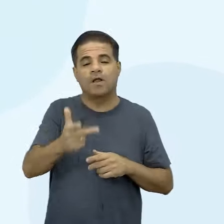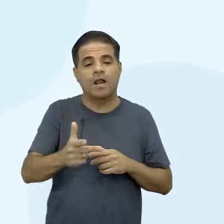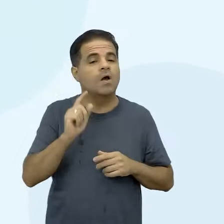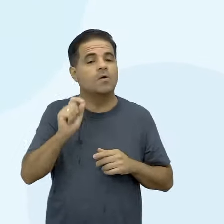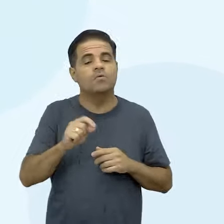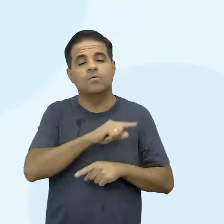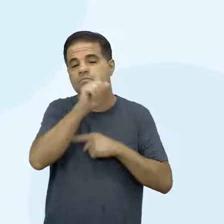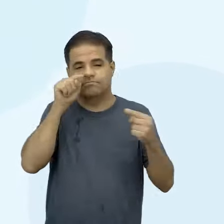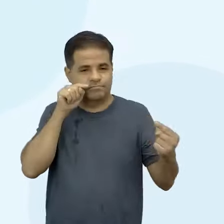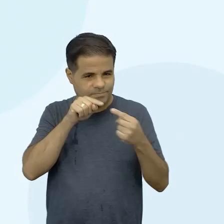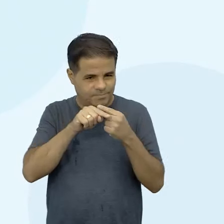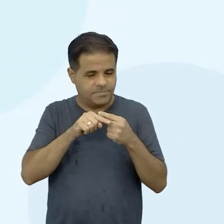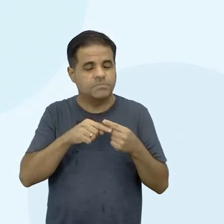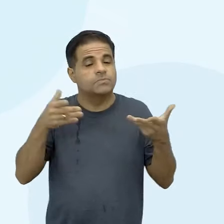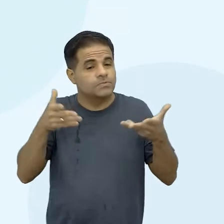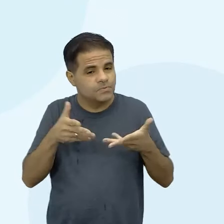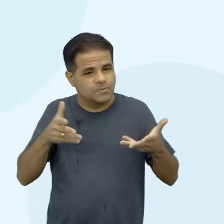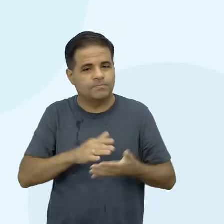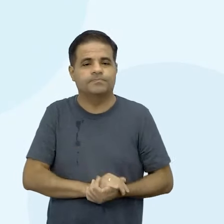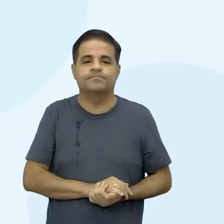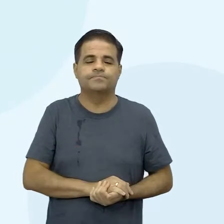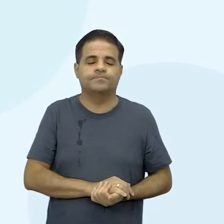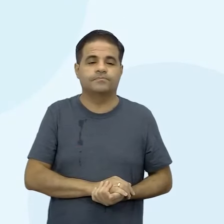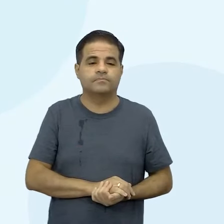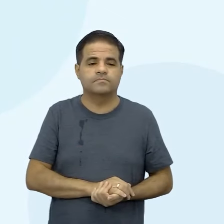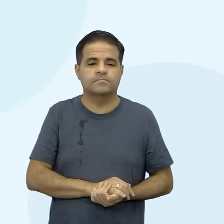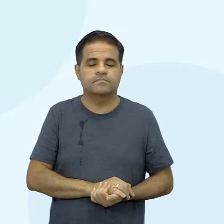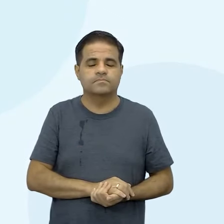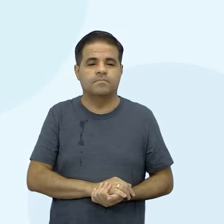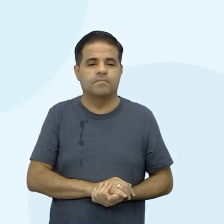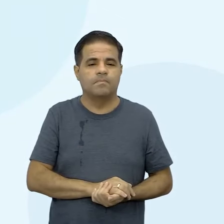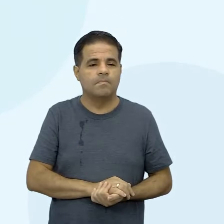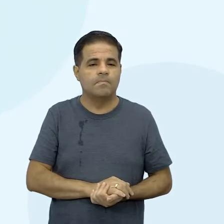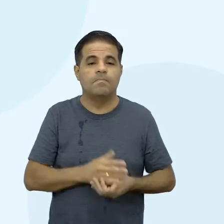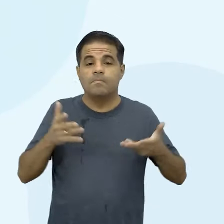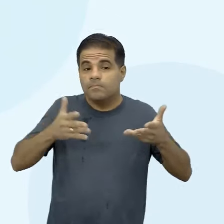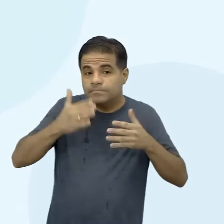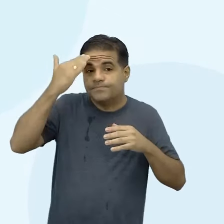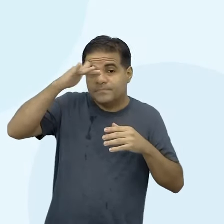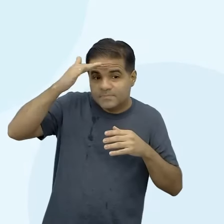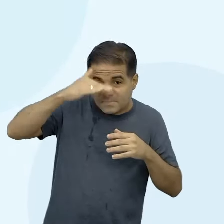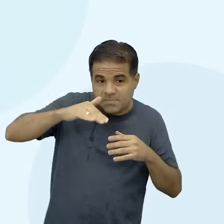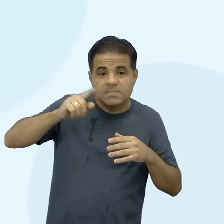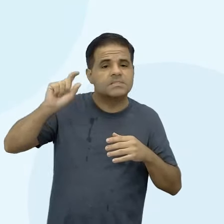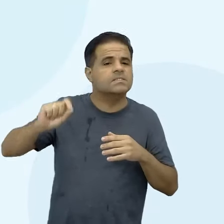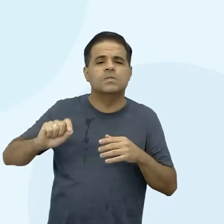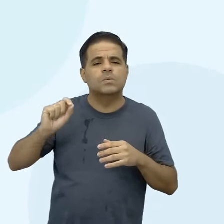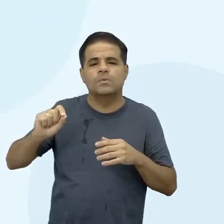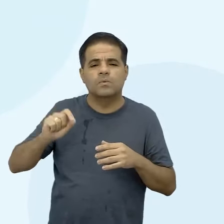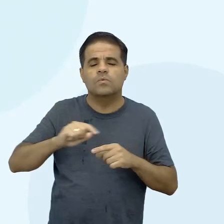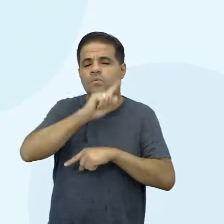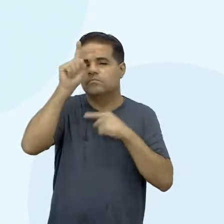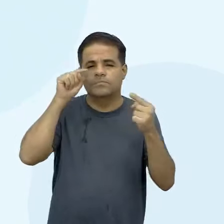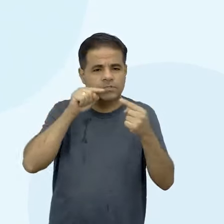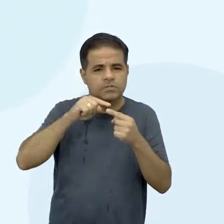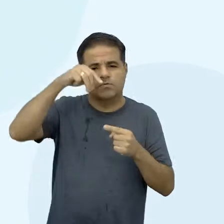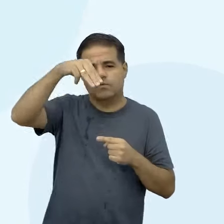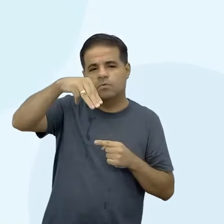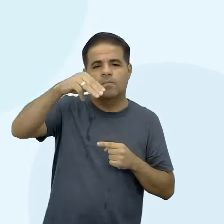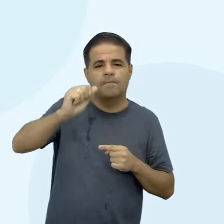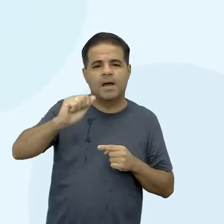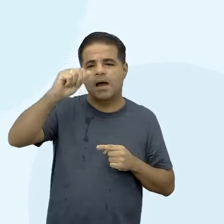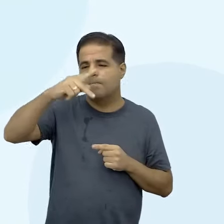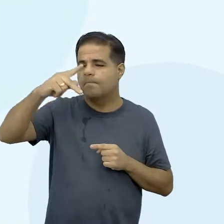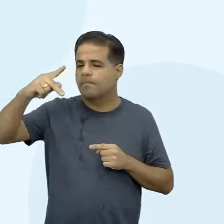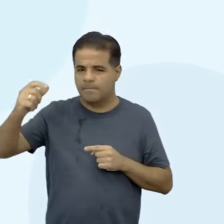os objetivos de hoje. Então, hoje a ideia é a gente entender o objetivo